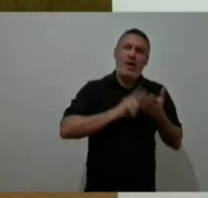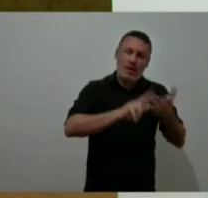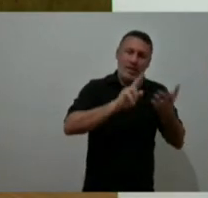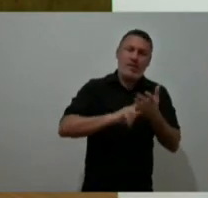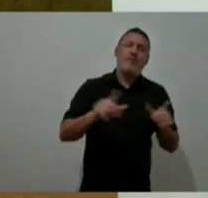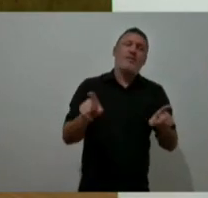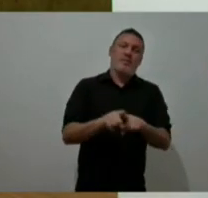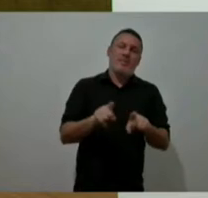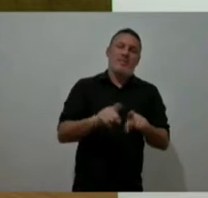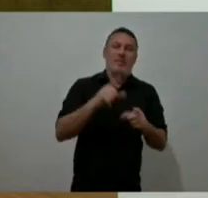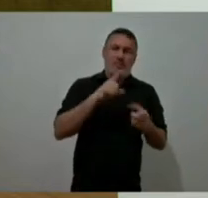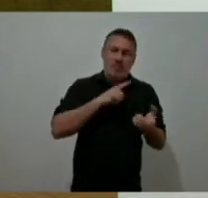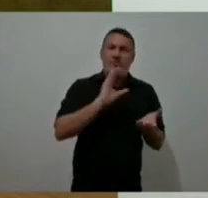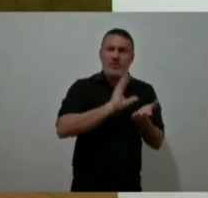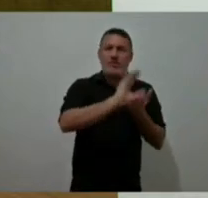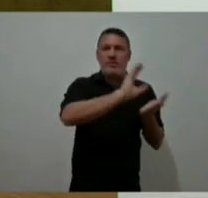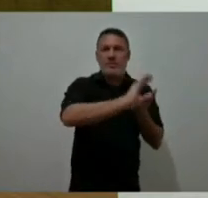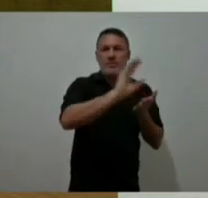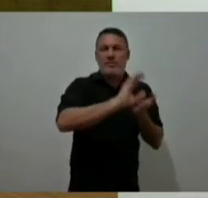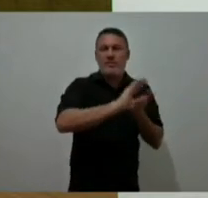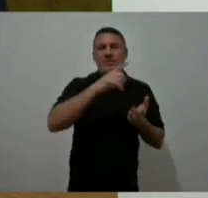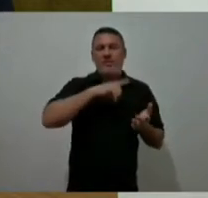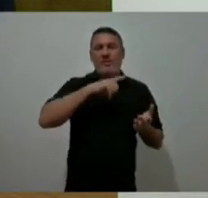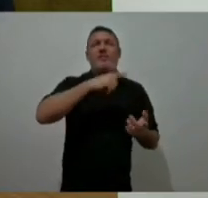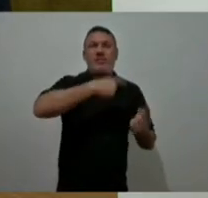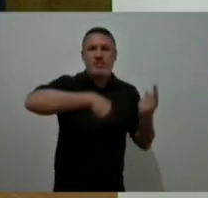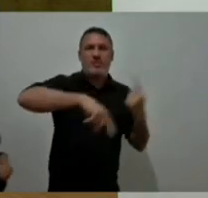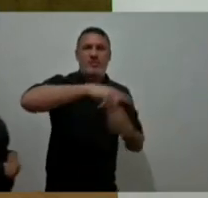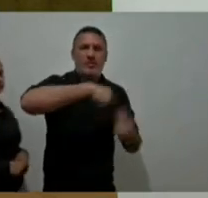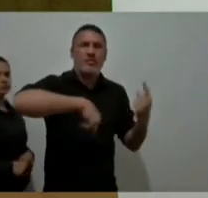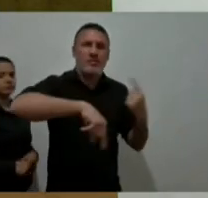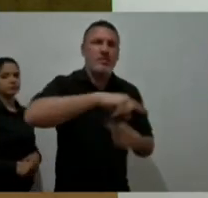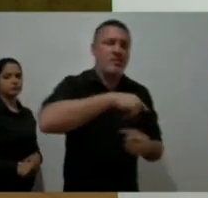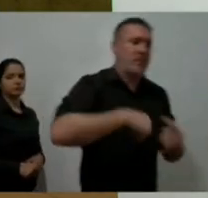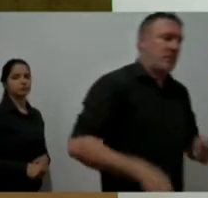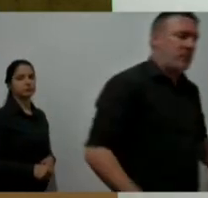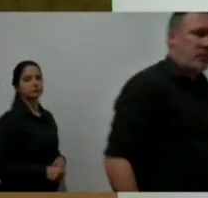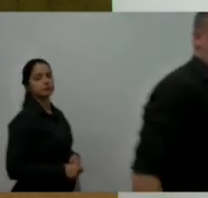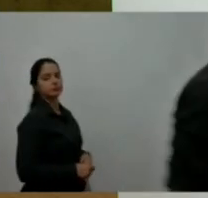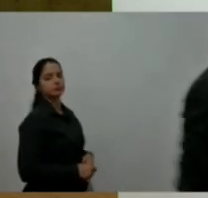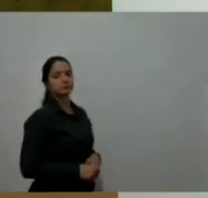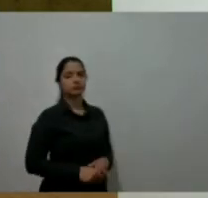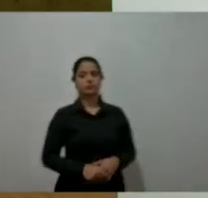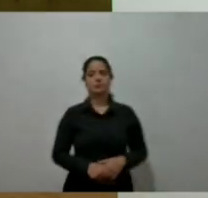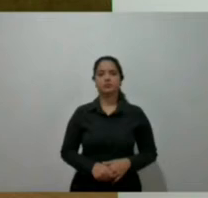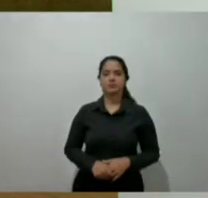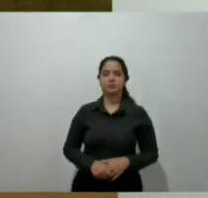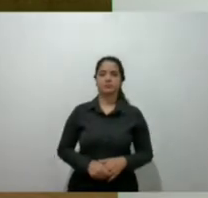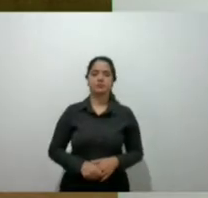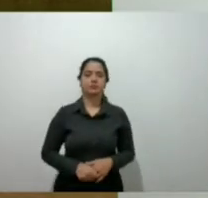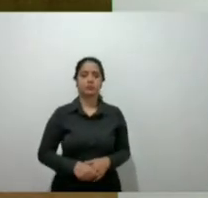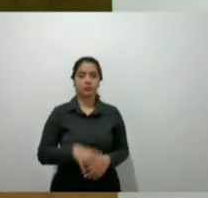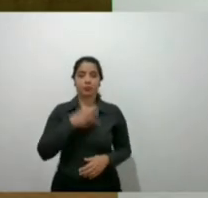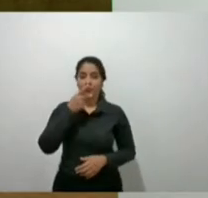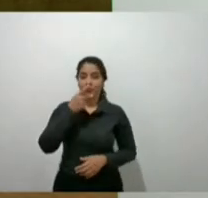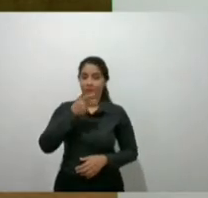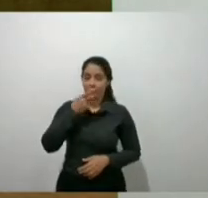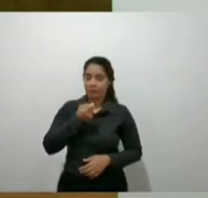vários investidores aí em casa acompanhando a gente agora. Eu queria que você falasse um pouco sobre o seguinte,